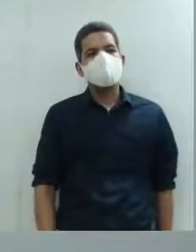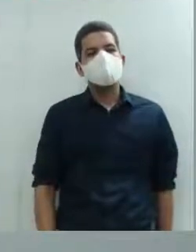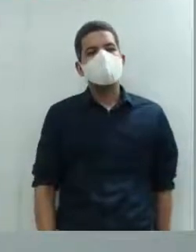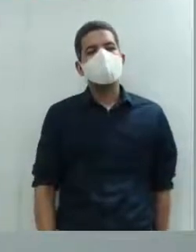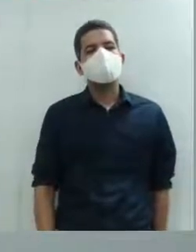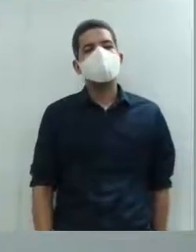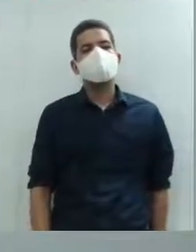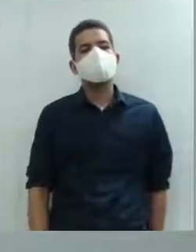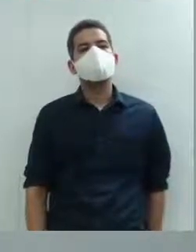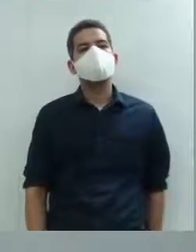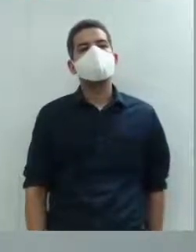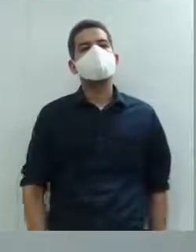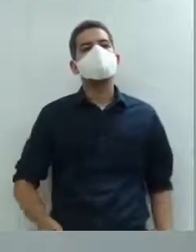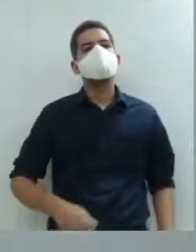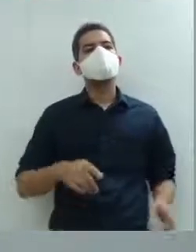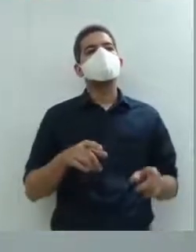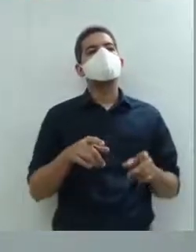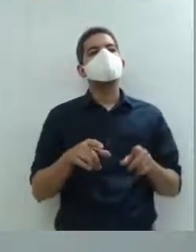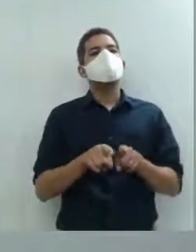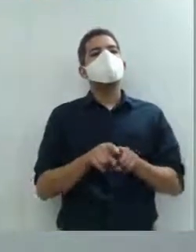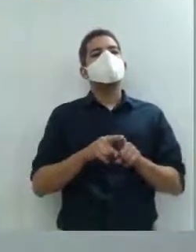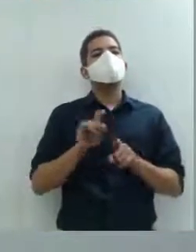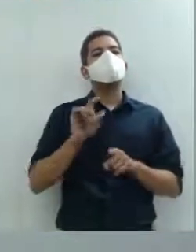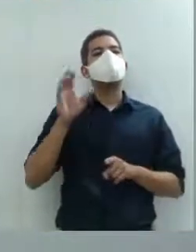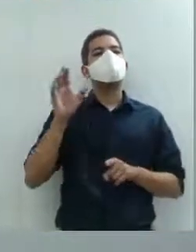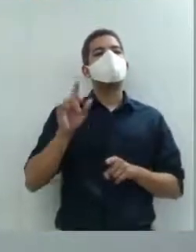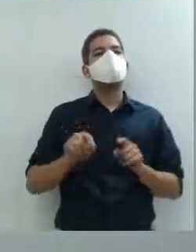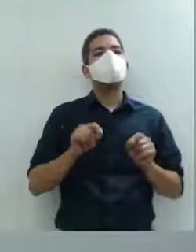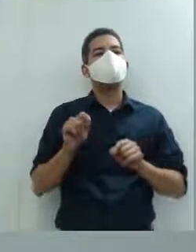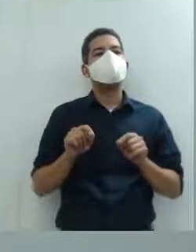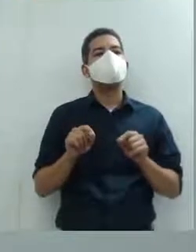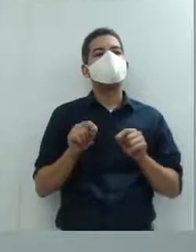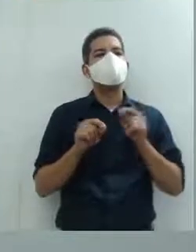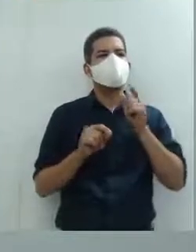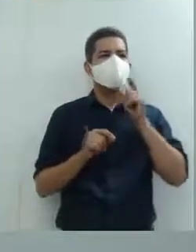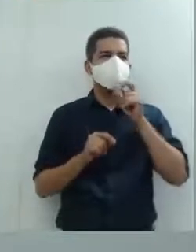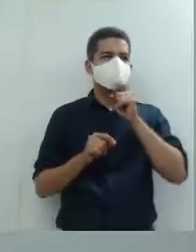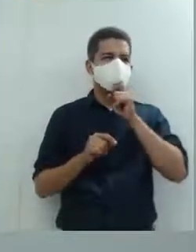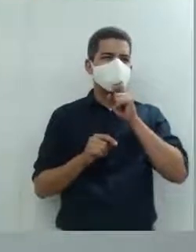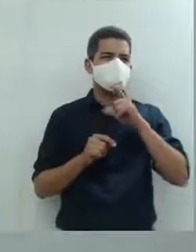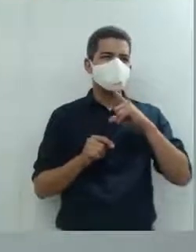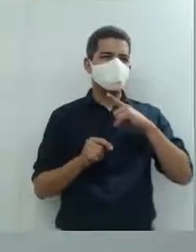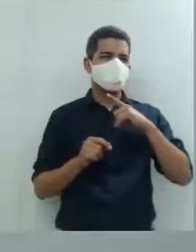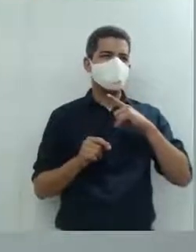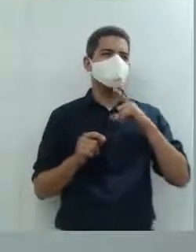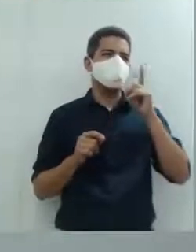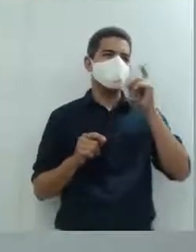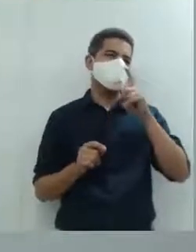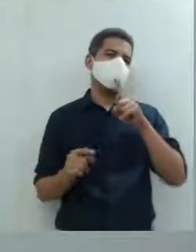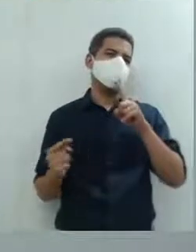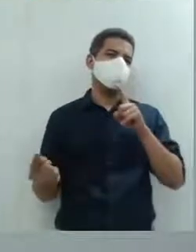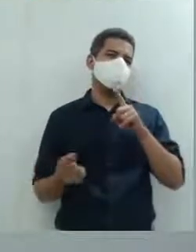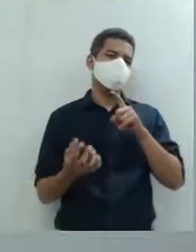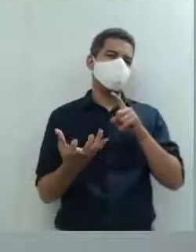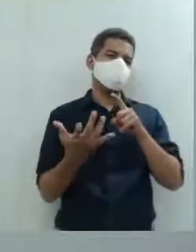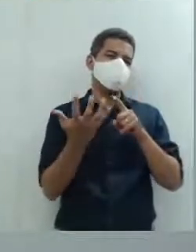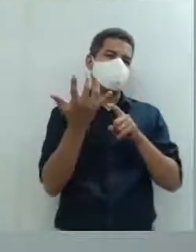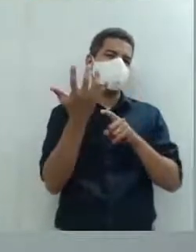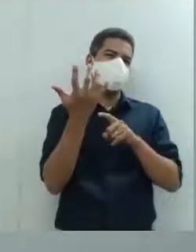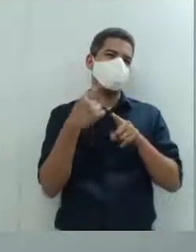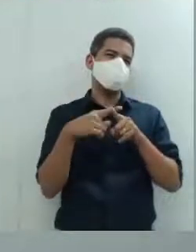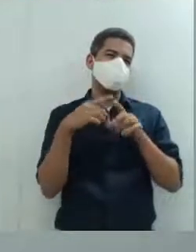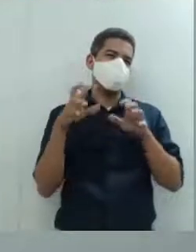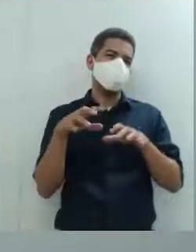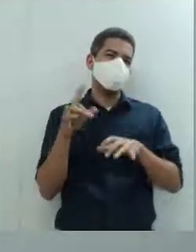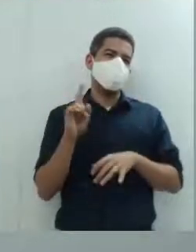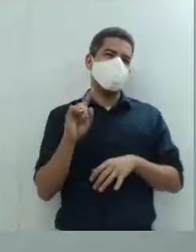as correntes marítimas. E o que acontece? A água fria é difícil de evaporar. Se ela não evapora, ela não chove. Se